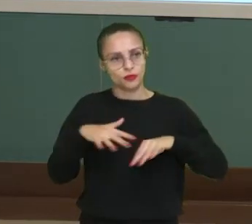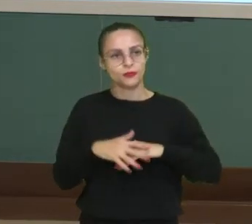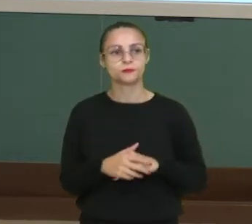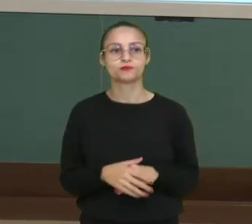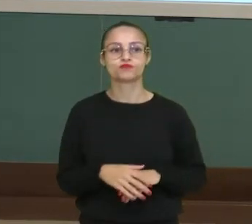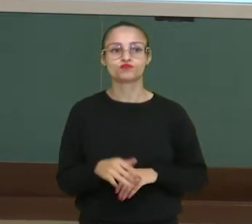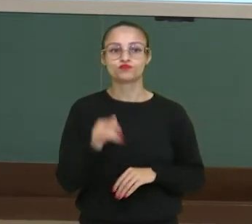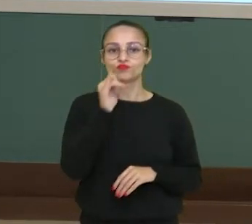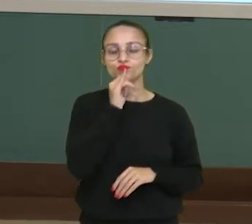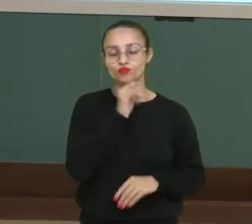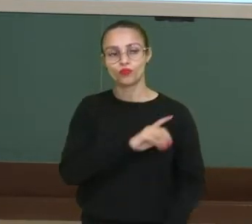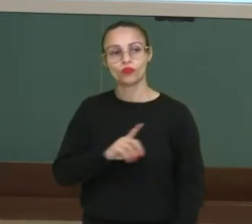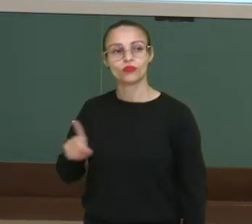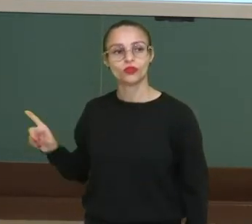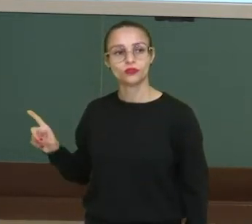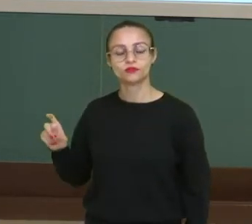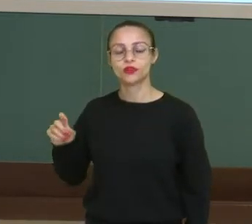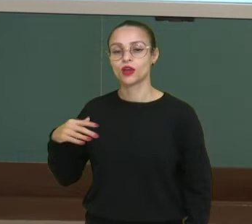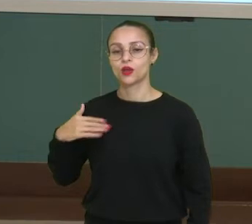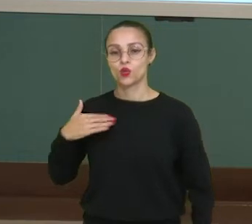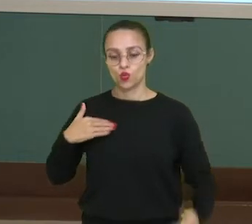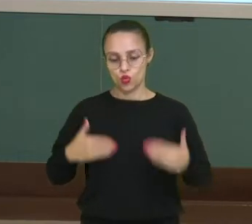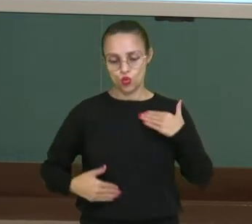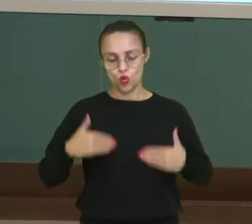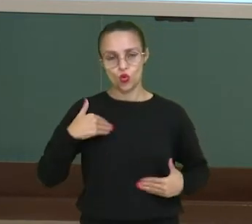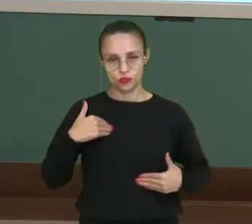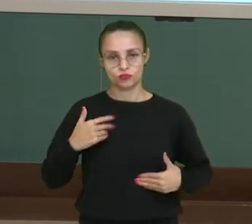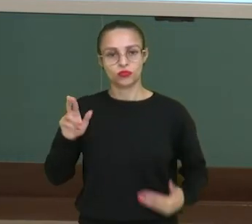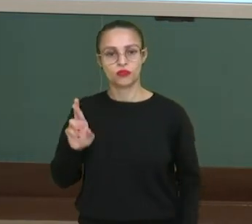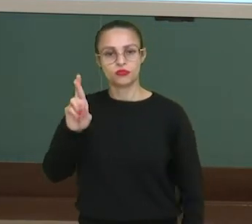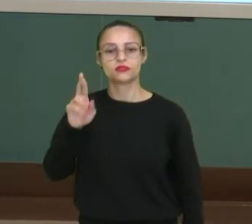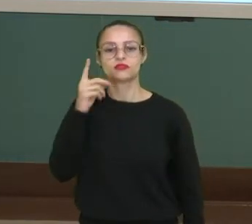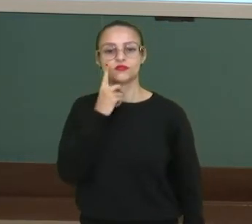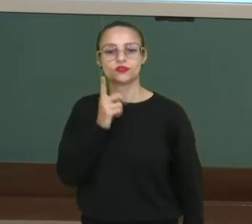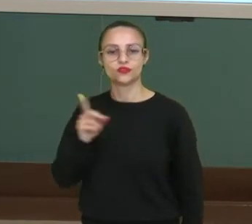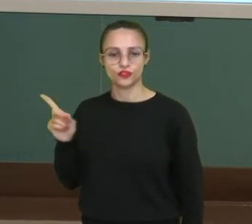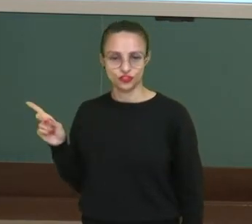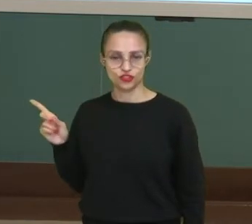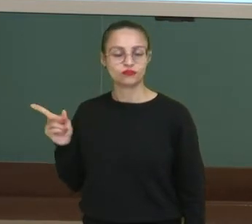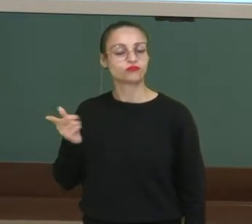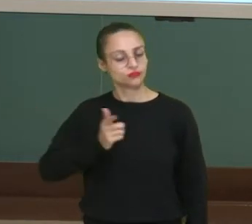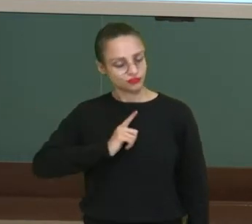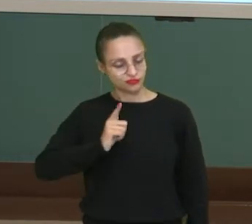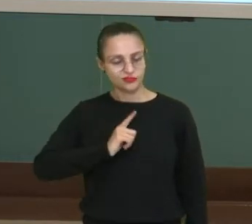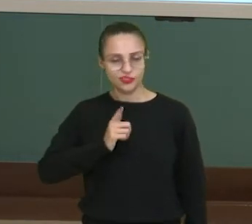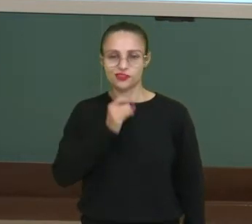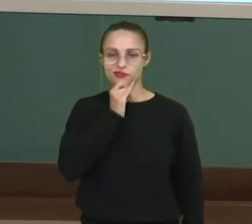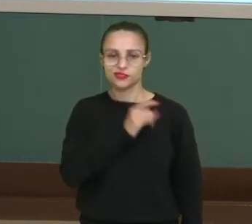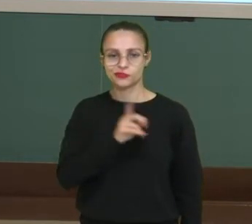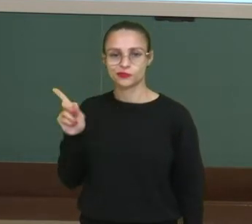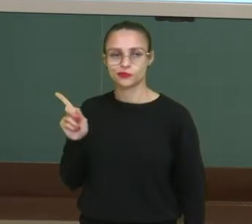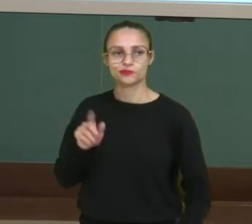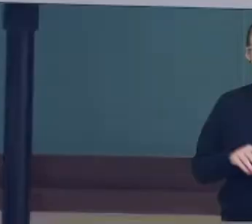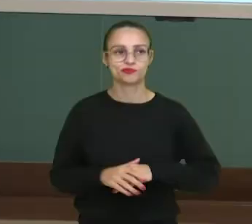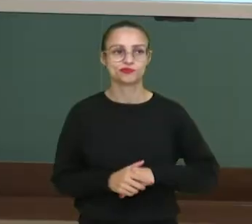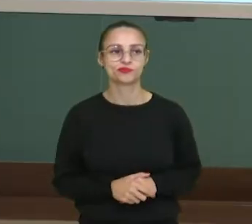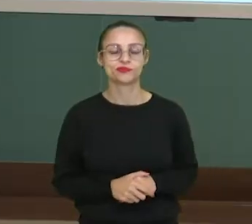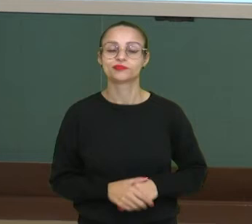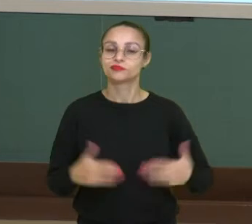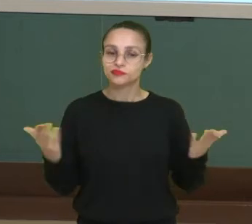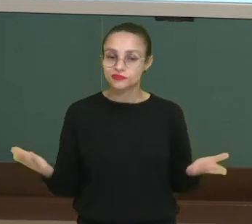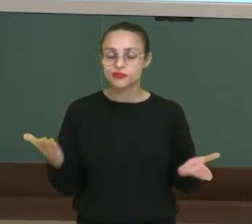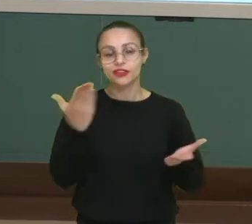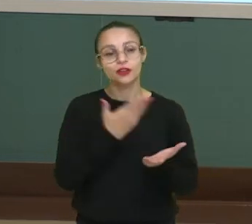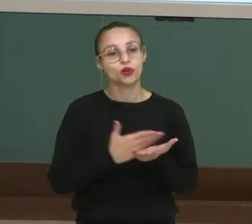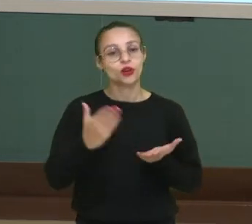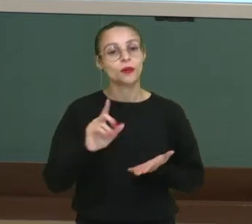aqui nós temos algumas partes, algumas representações do corpo onde nós encontramos essas articulações. E nós vamos